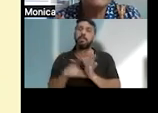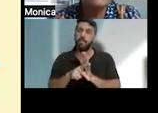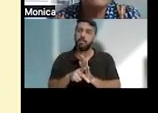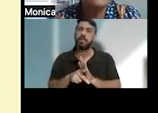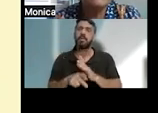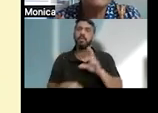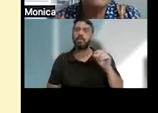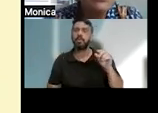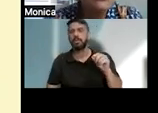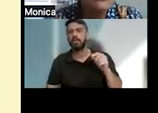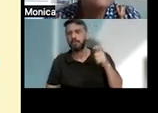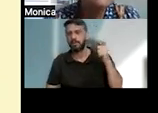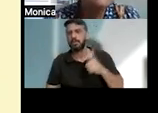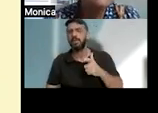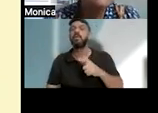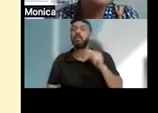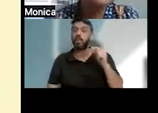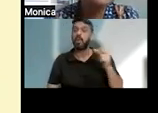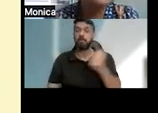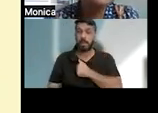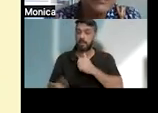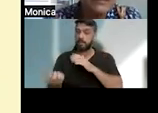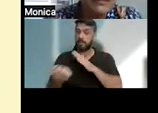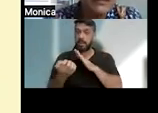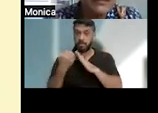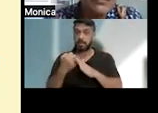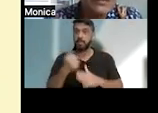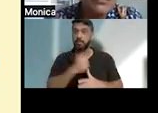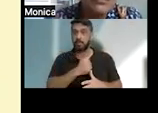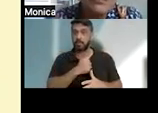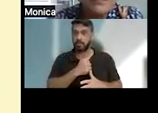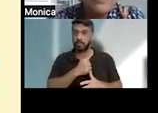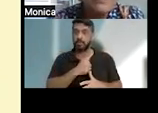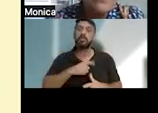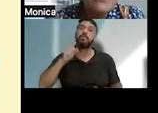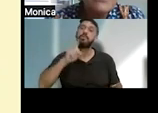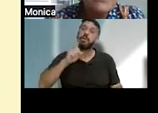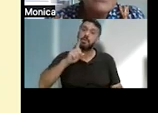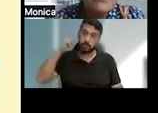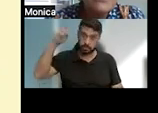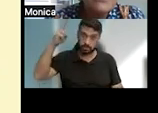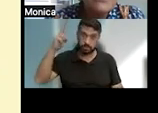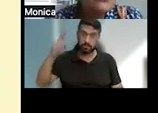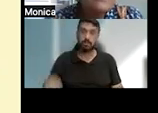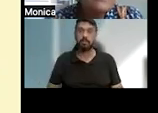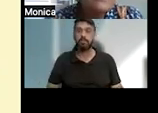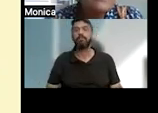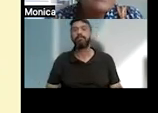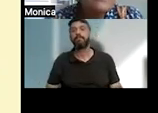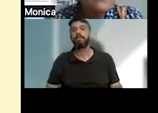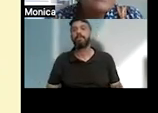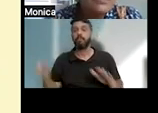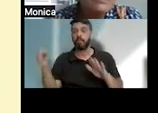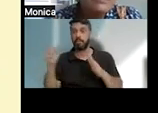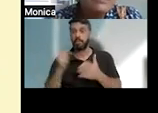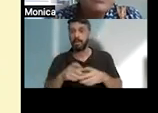maior empresa de biotecnologia dos Estados Unidos. Foi contratada logo, assim que saiu aqui